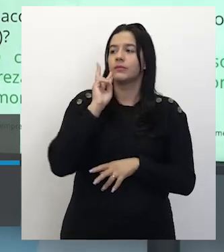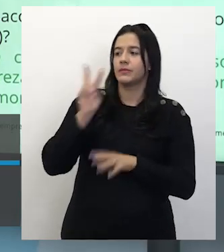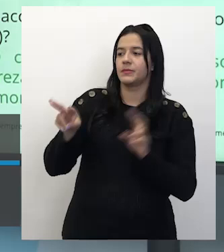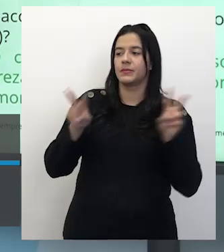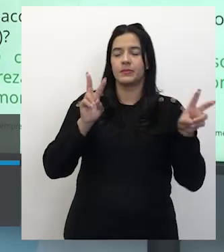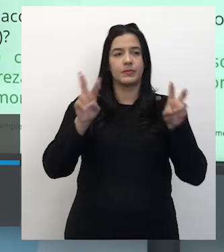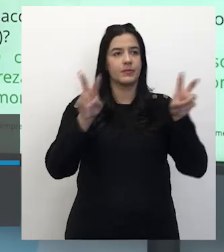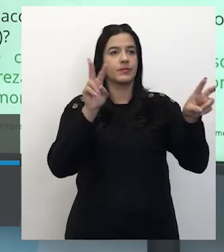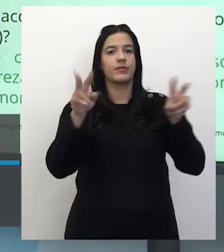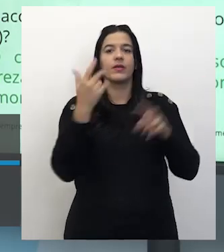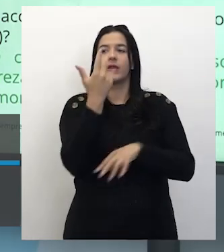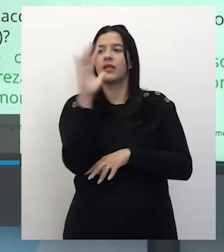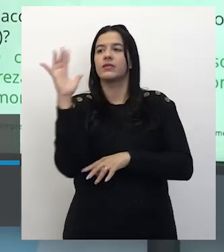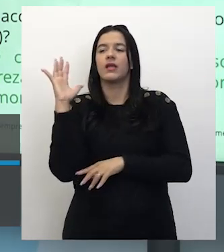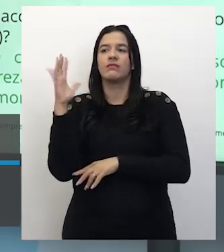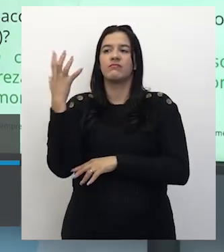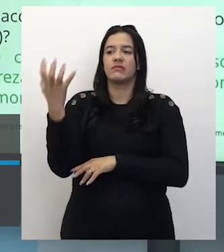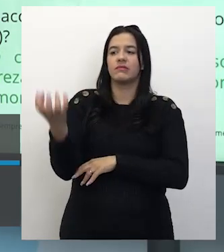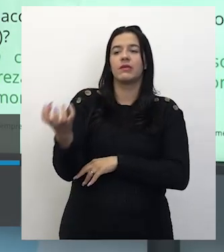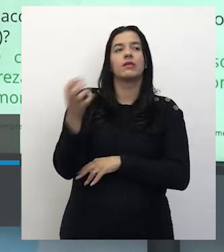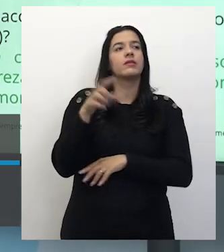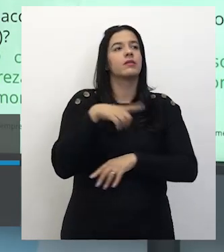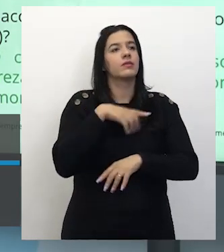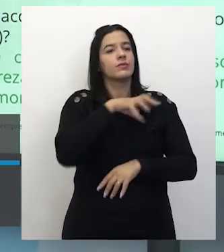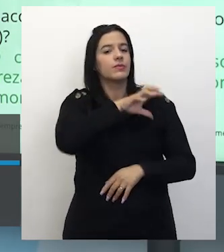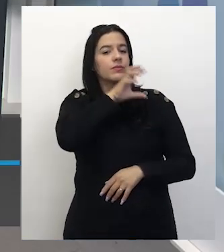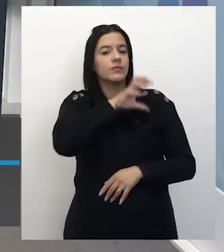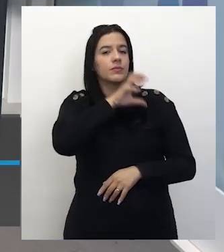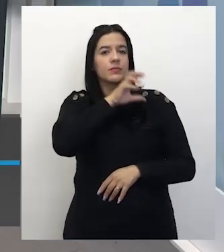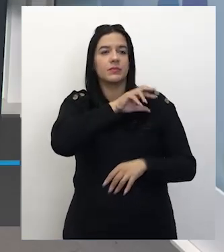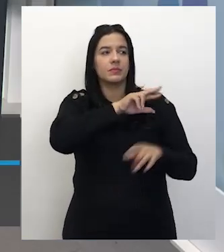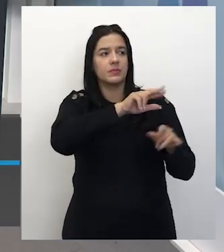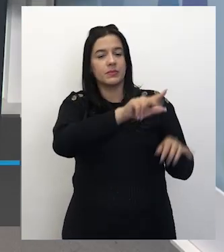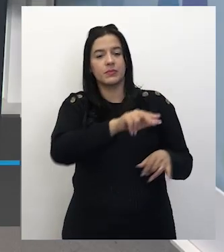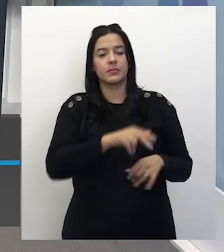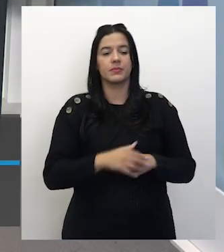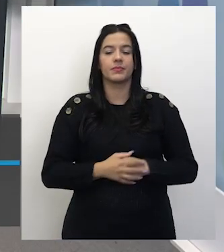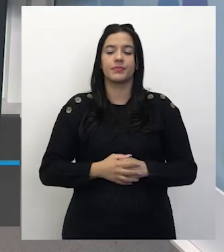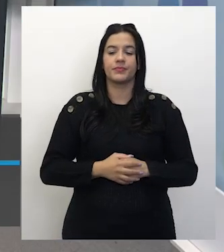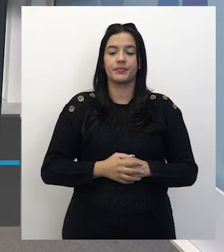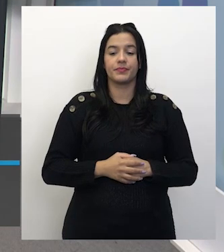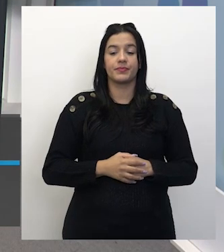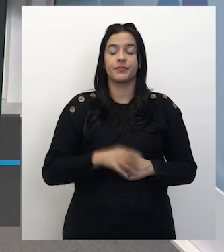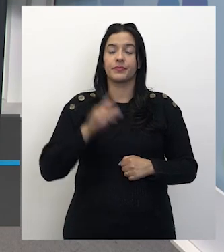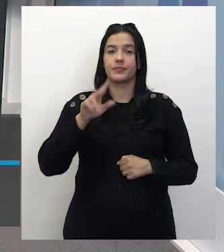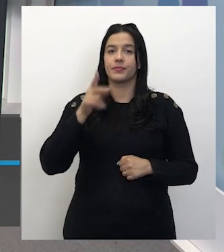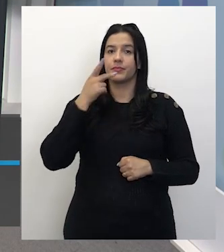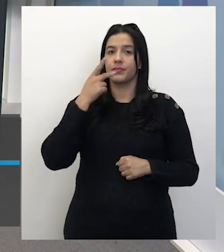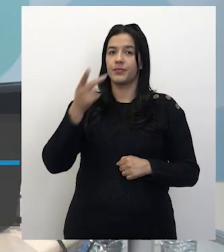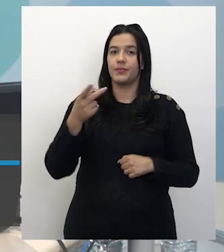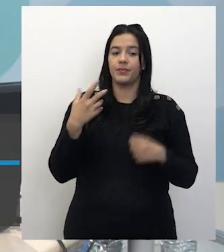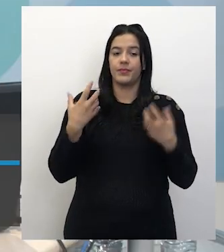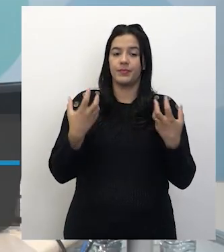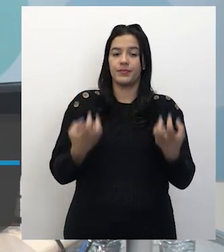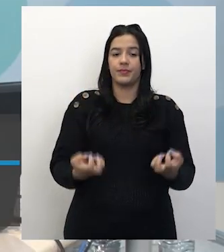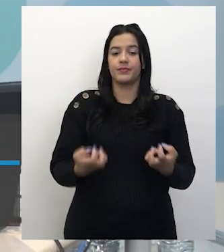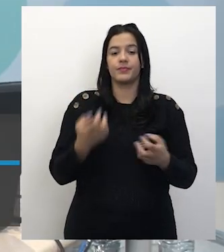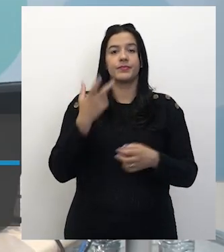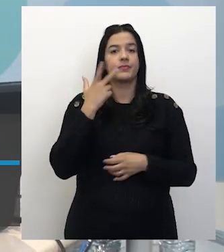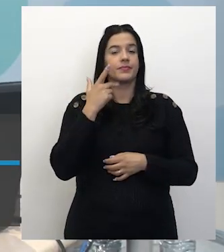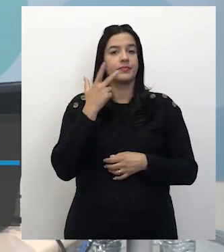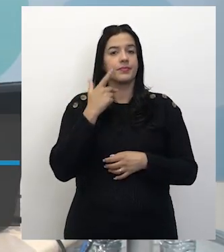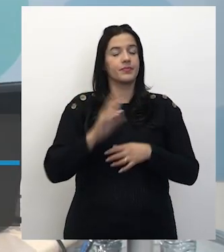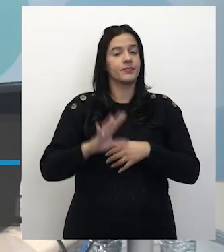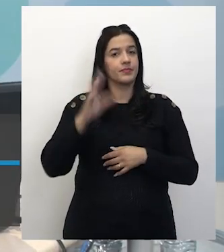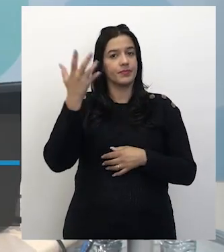as plantações, tá bom? O Ícaro da Progiane colocou, fala da seca que aconteceu no Ceará. Isso.